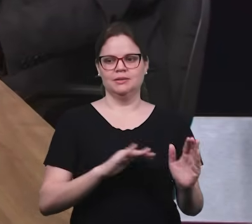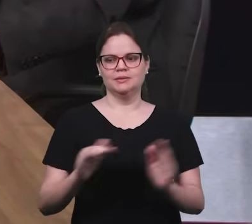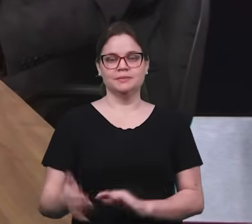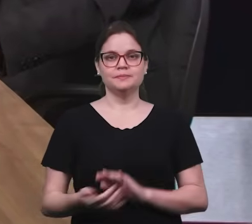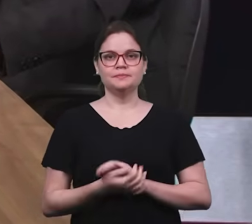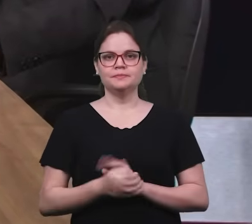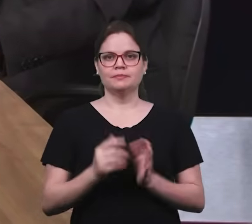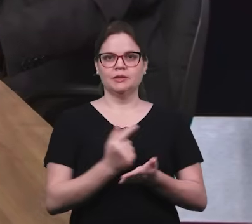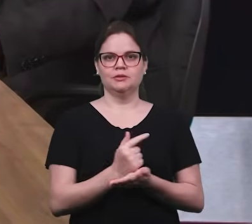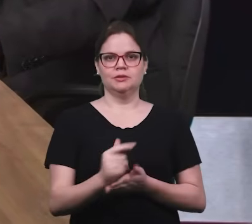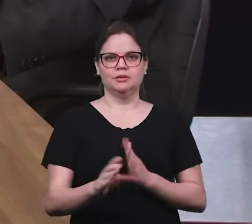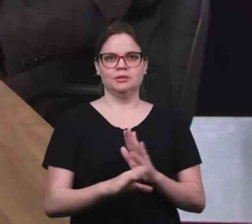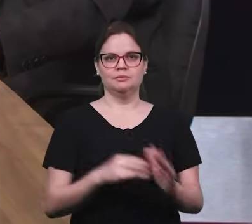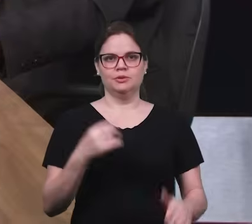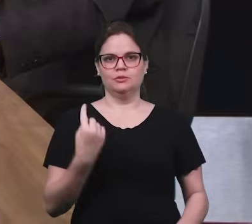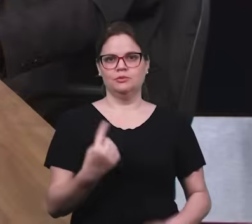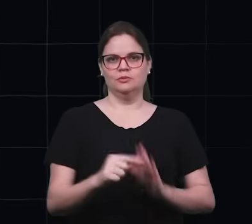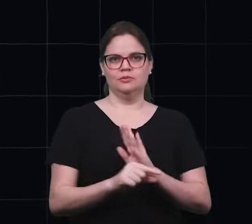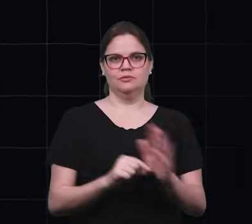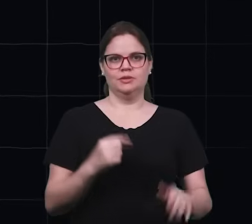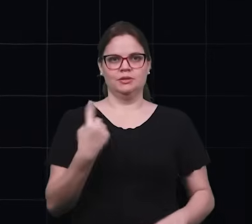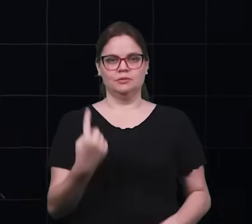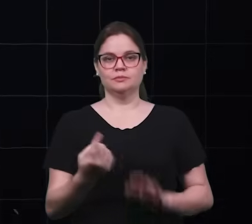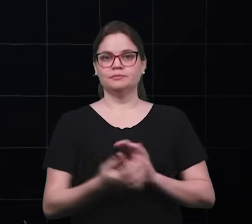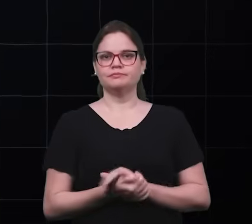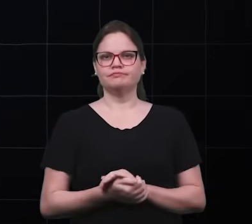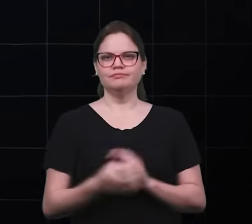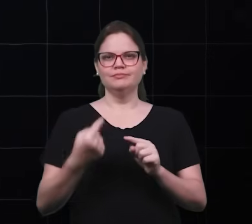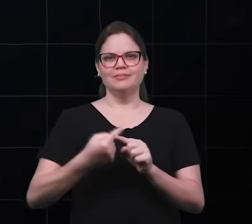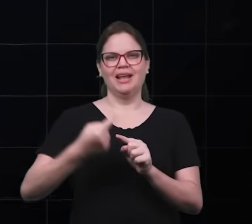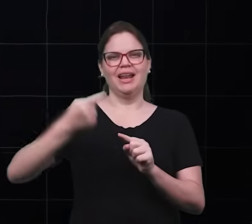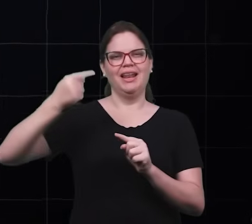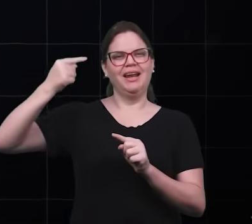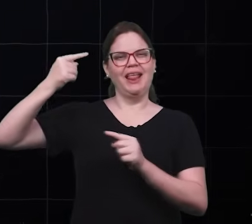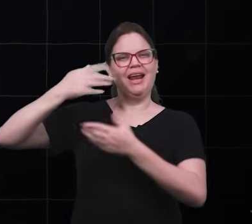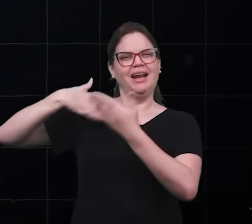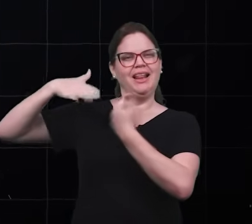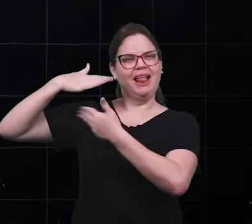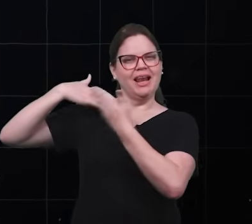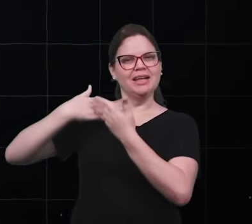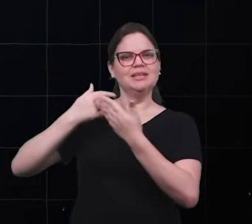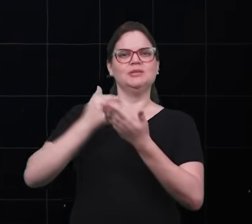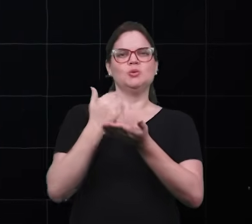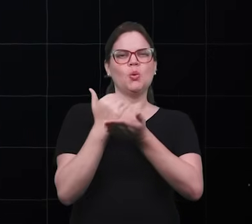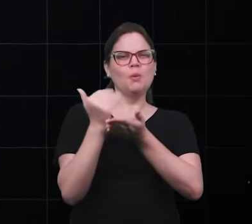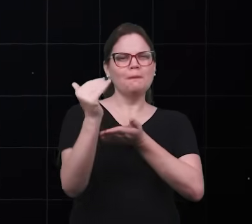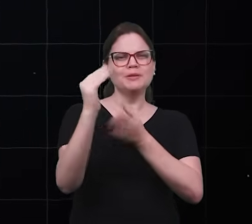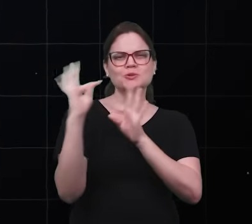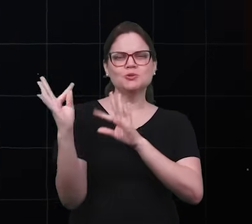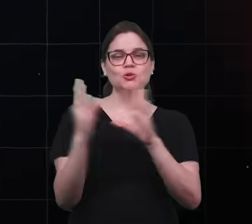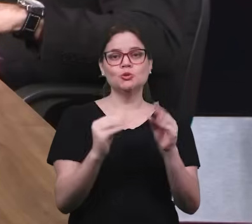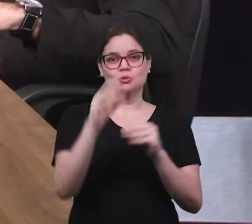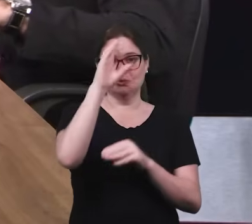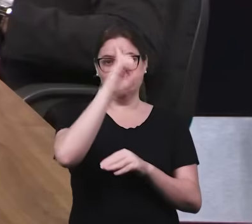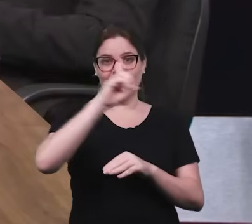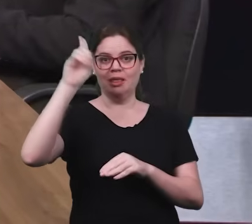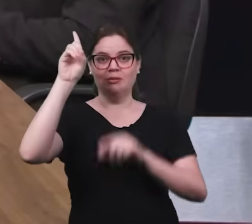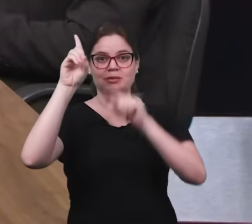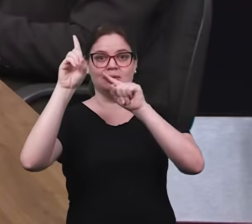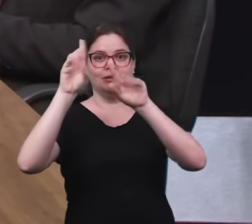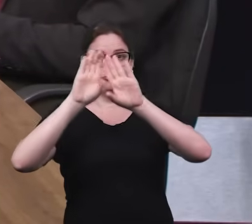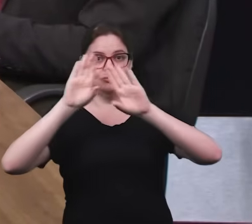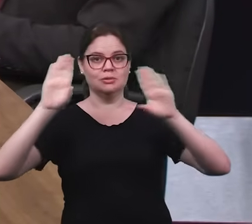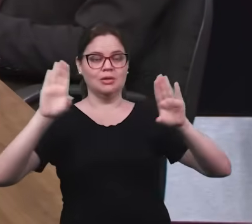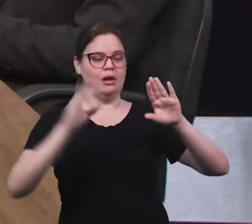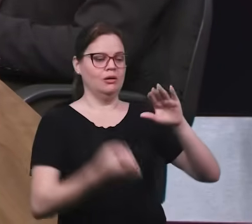Gênesis 1, verso 1. No princípio, criou Deus os céus e a terra. É importante só a